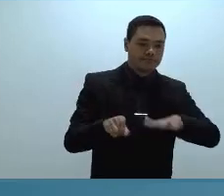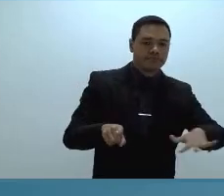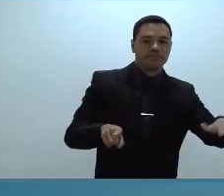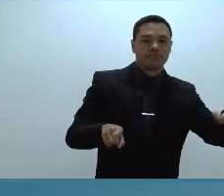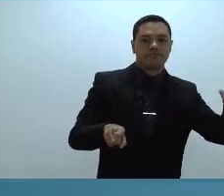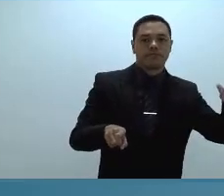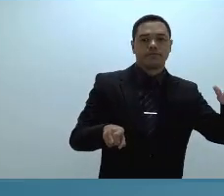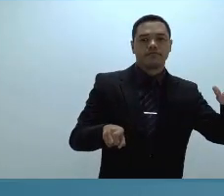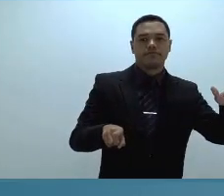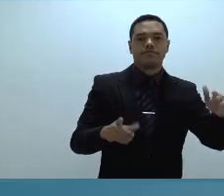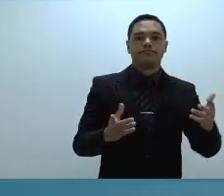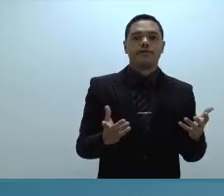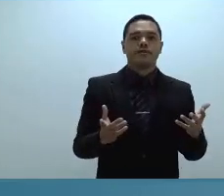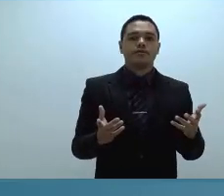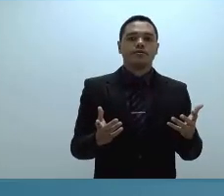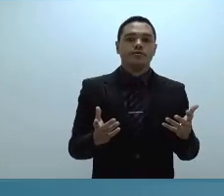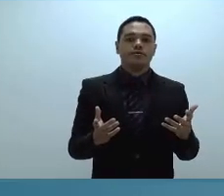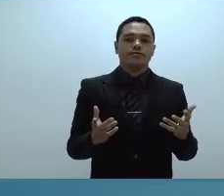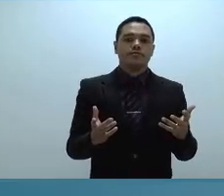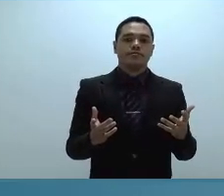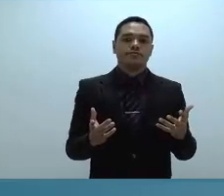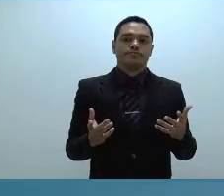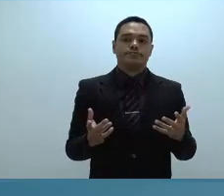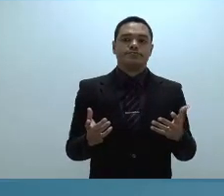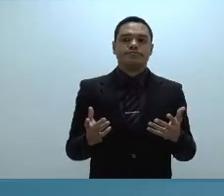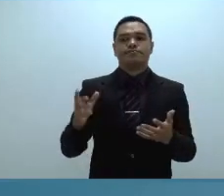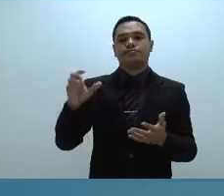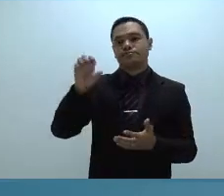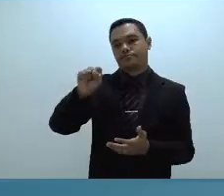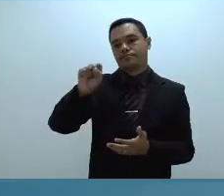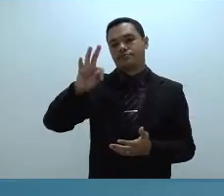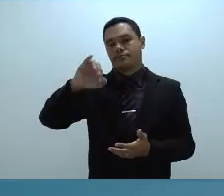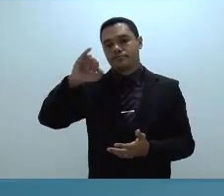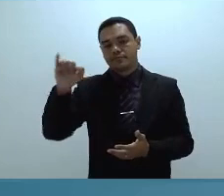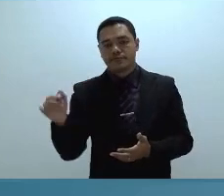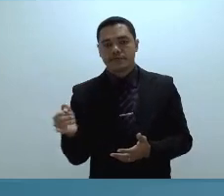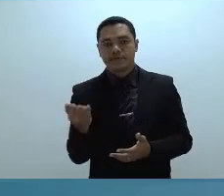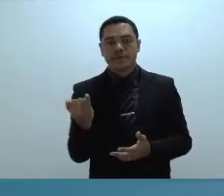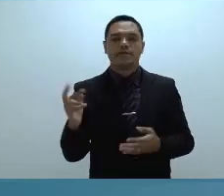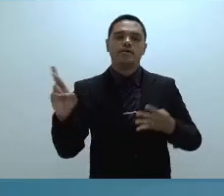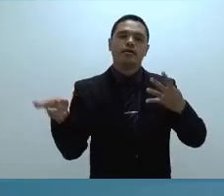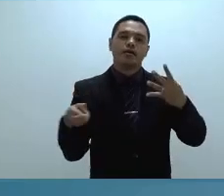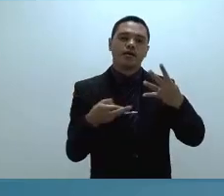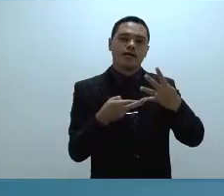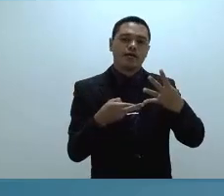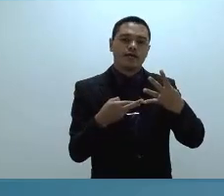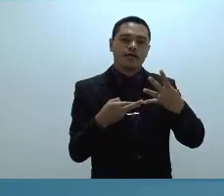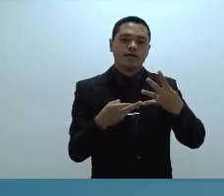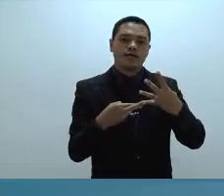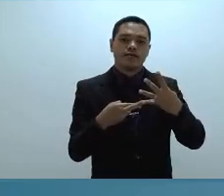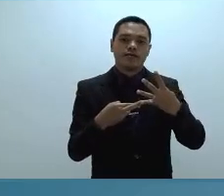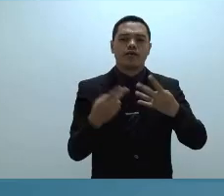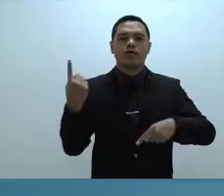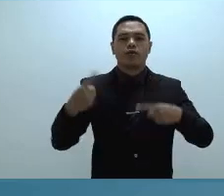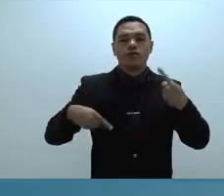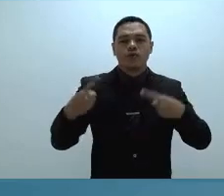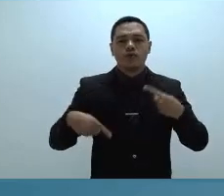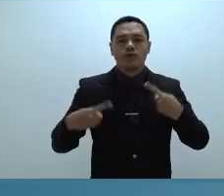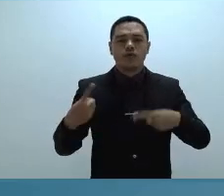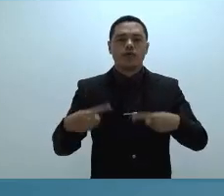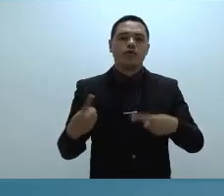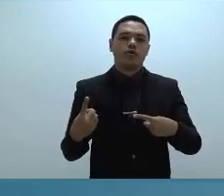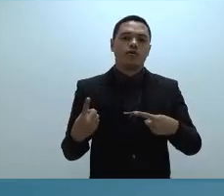turmas da primeira sessão do STJ o julgamento dos recursos especiais interpostos nos autos de ações em que se discute a manutenção